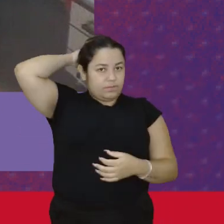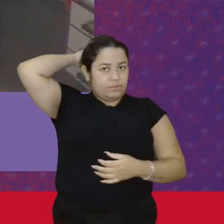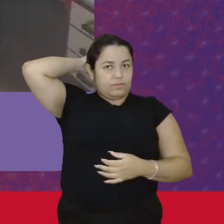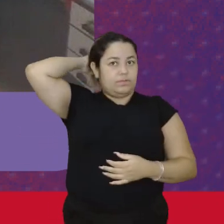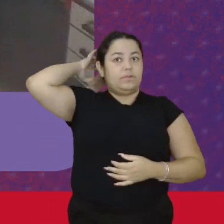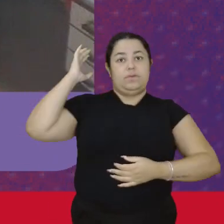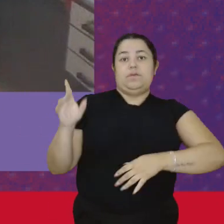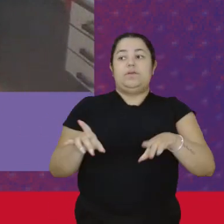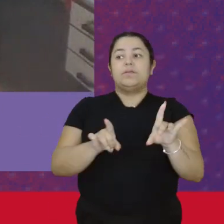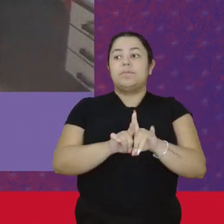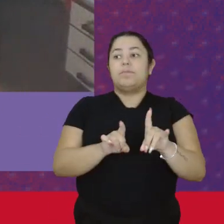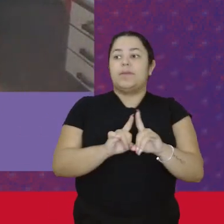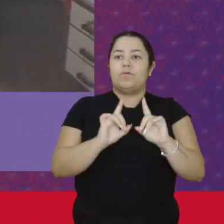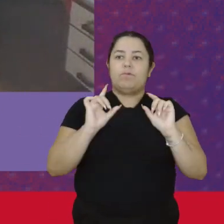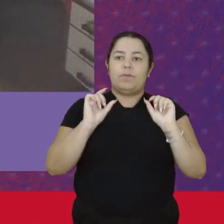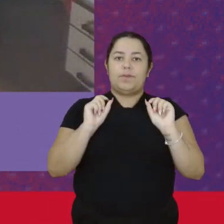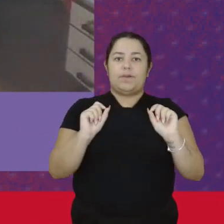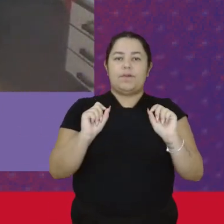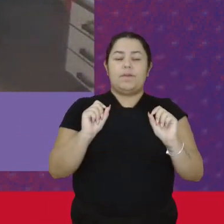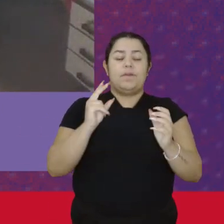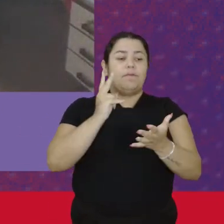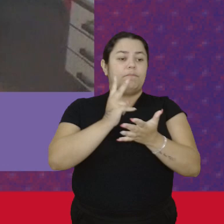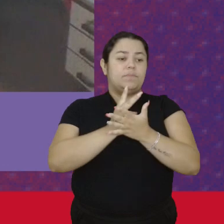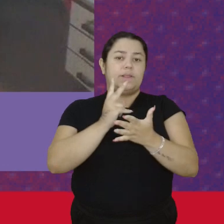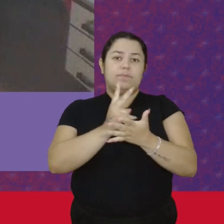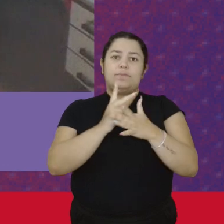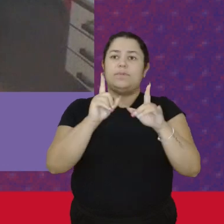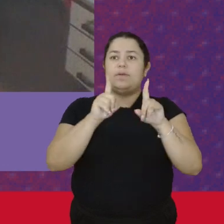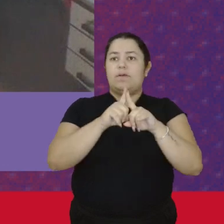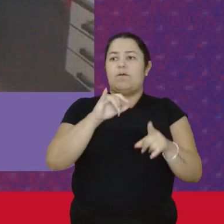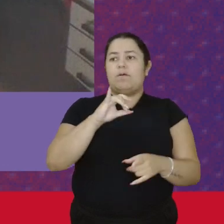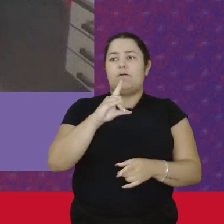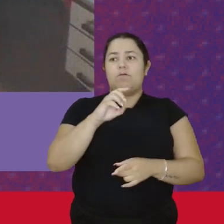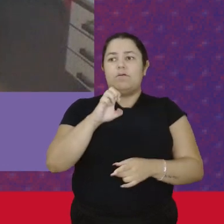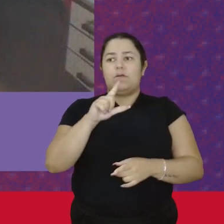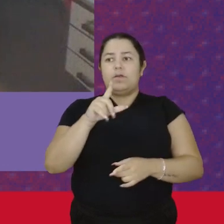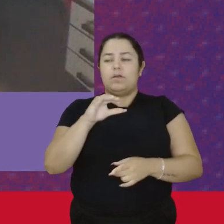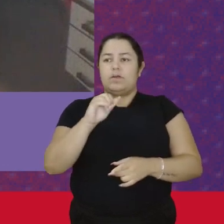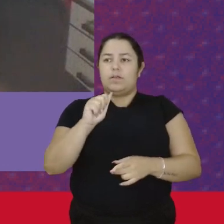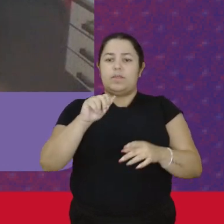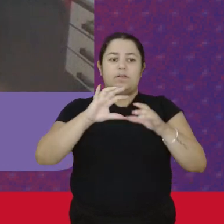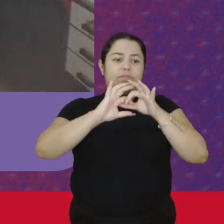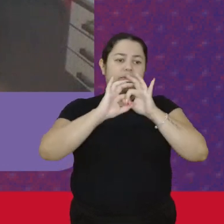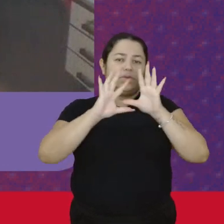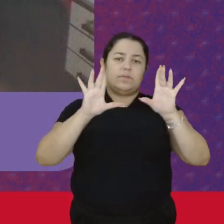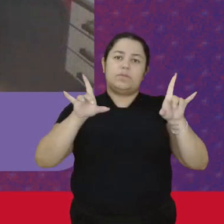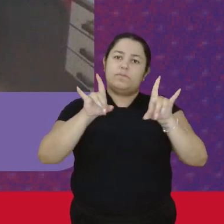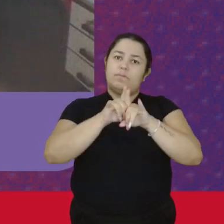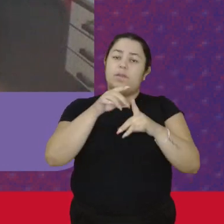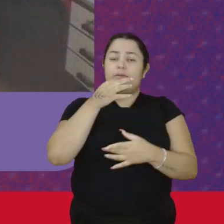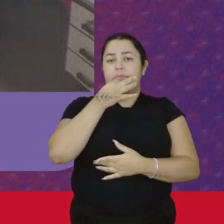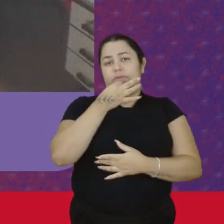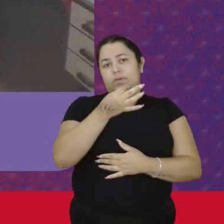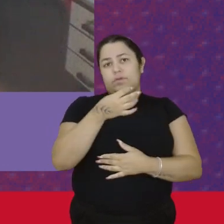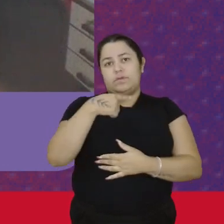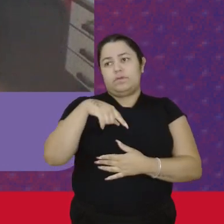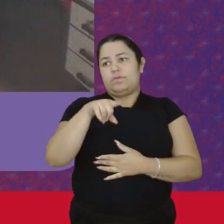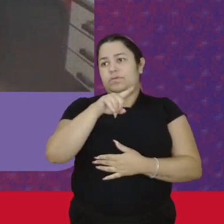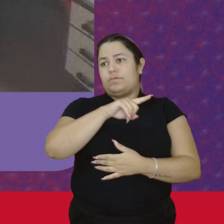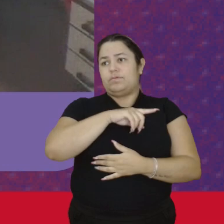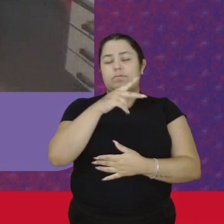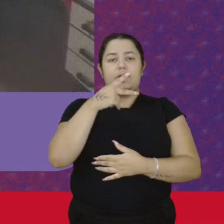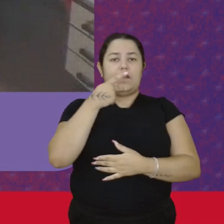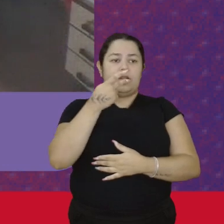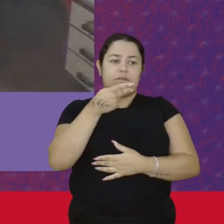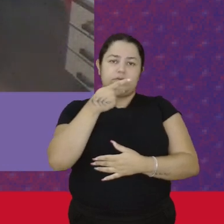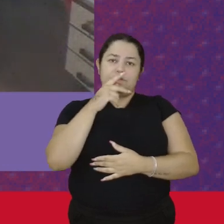era engraçado porque, mesmo sendo a teologia da libertação, a recomendação é que a gente não falasse do